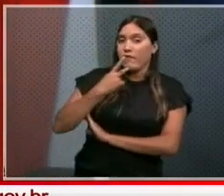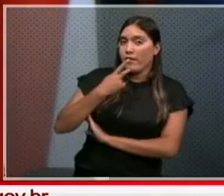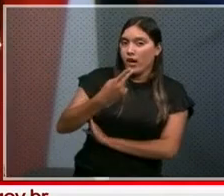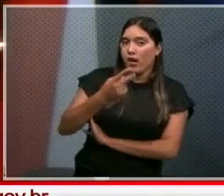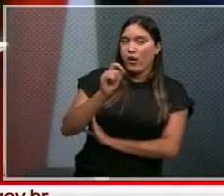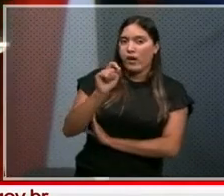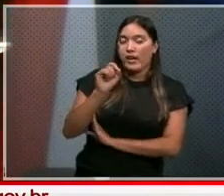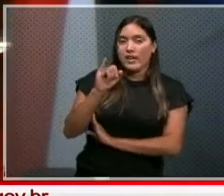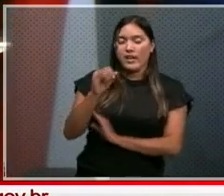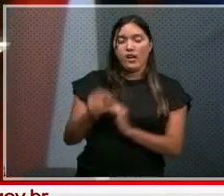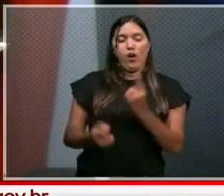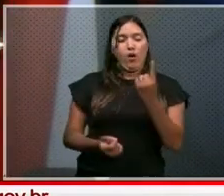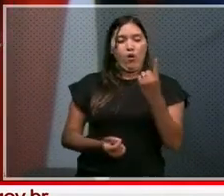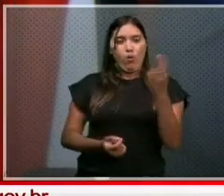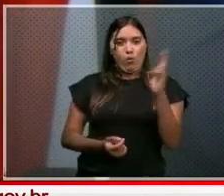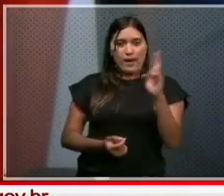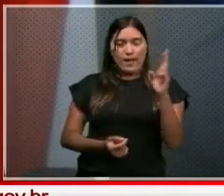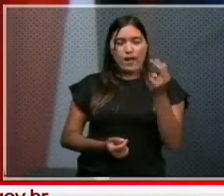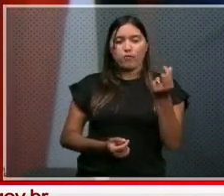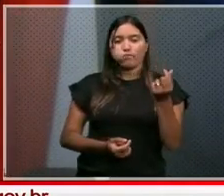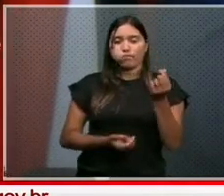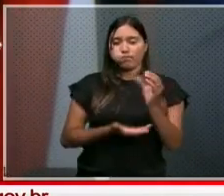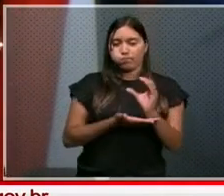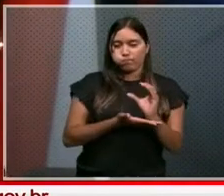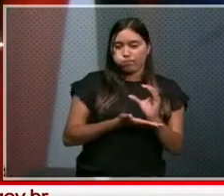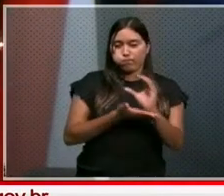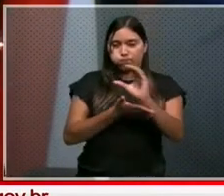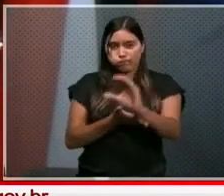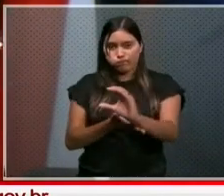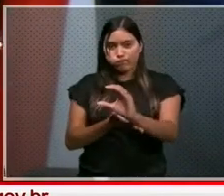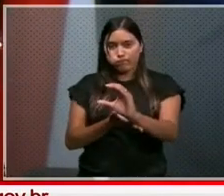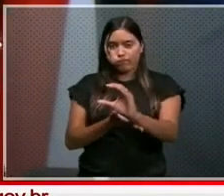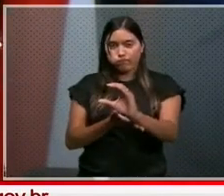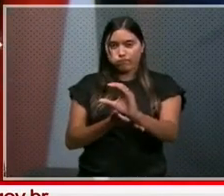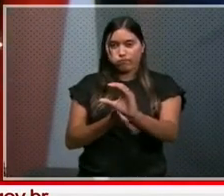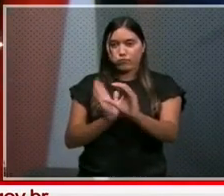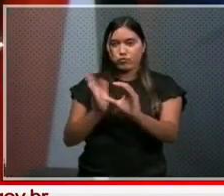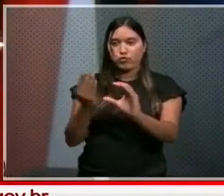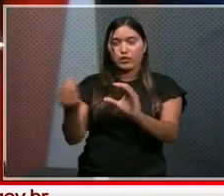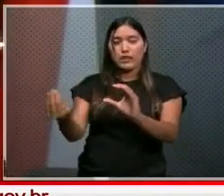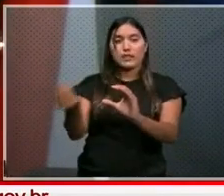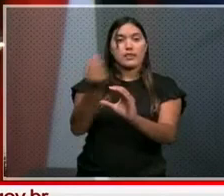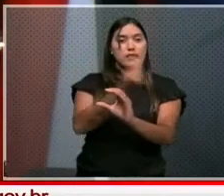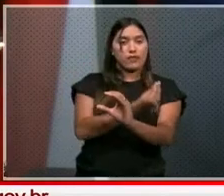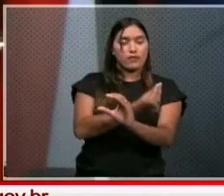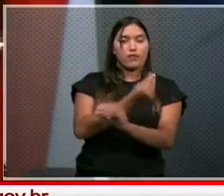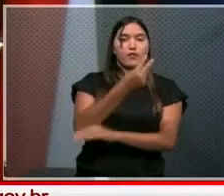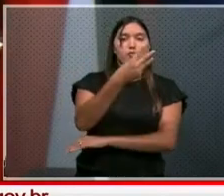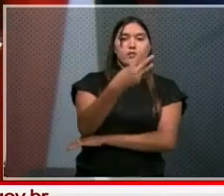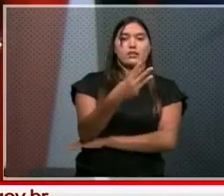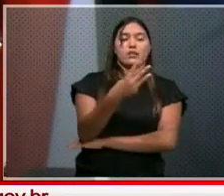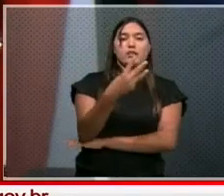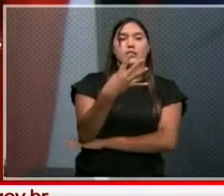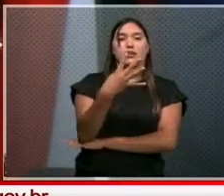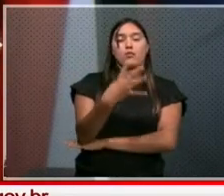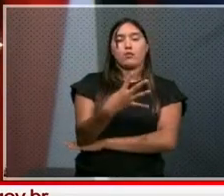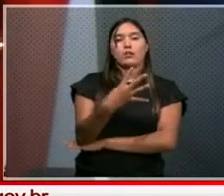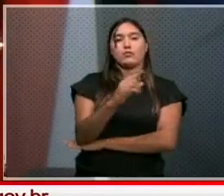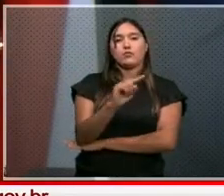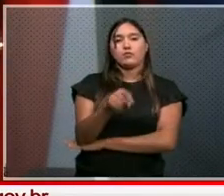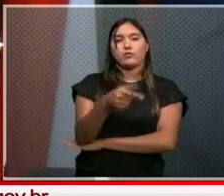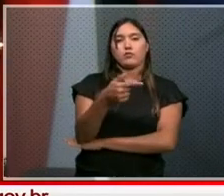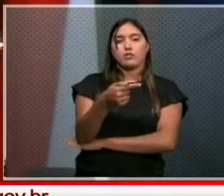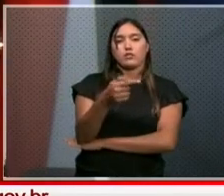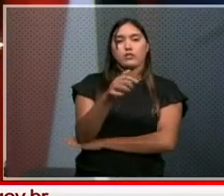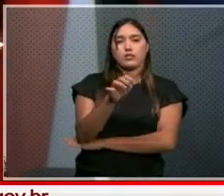cada um real aplicado na Embrapa em 2022 foram devolvidos 34,70 para